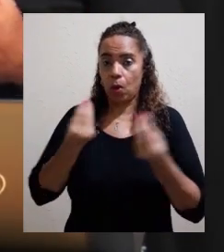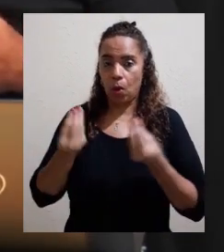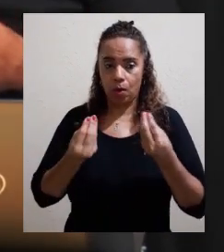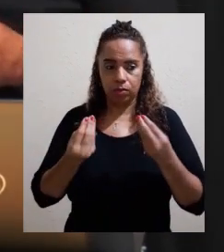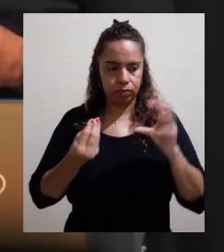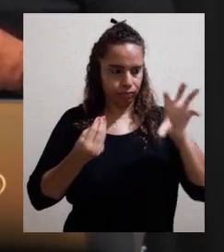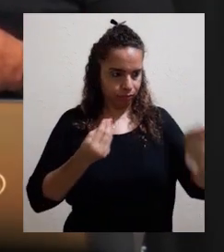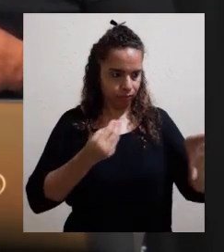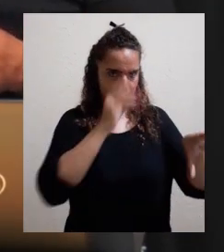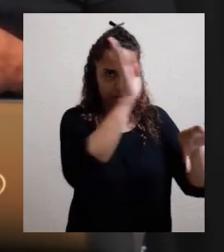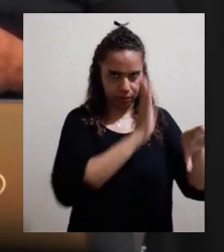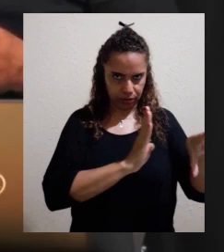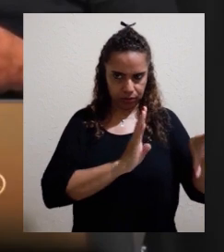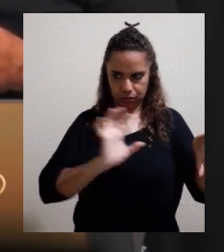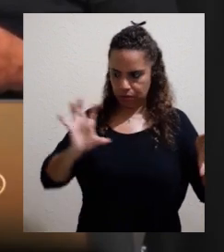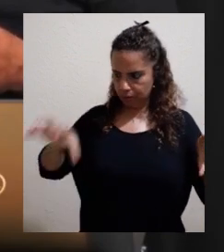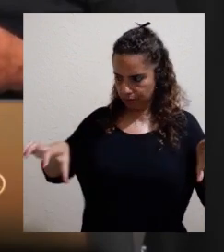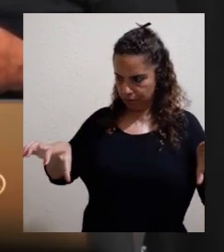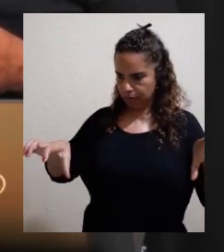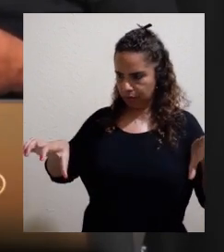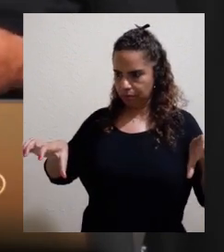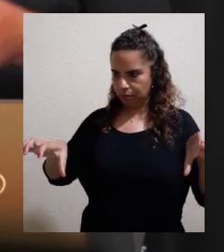modelos de